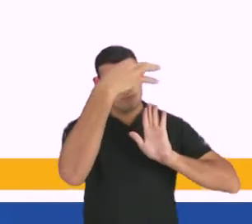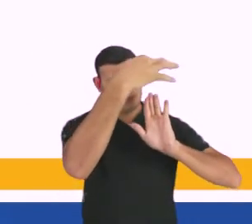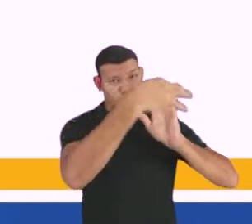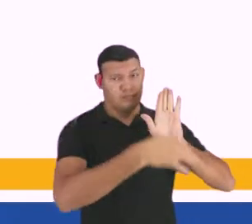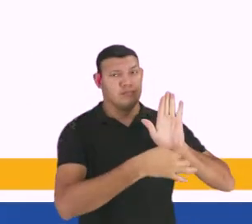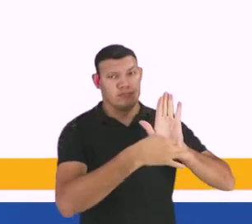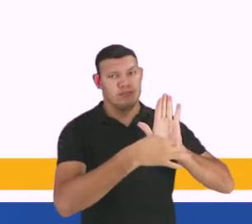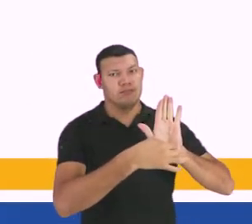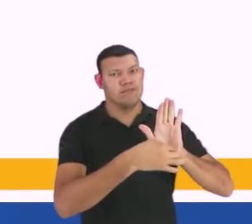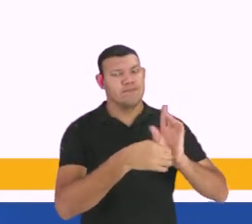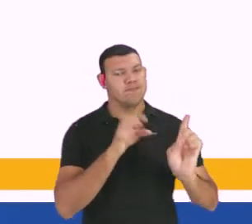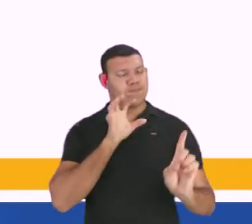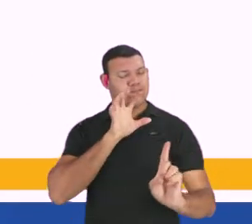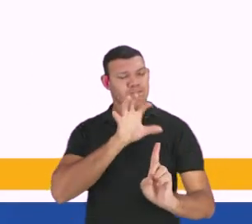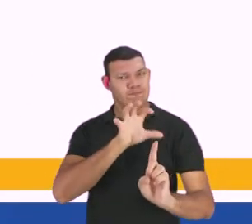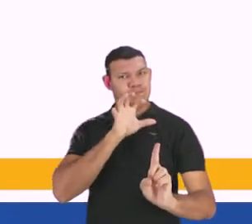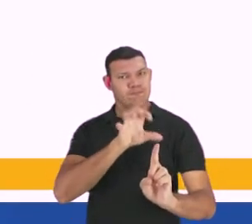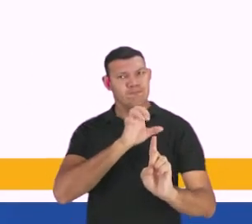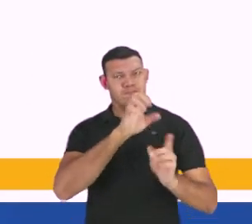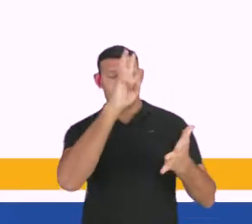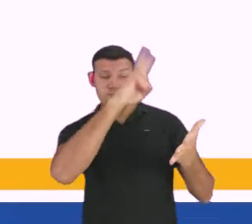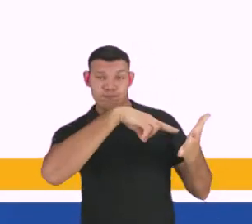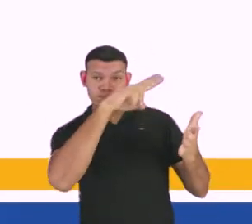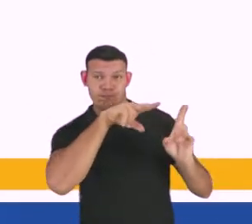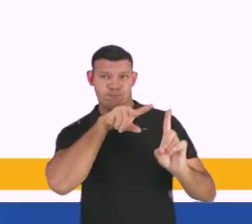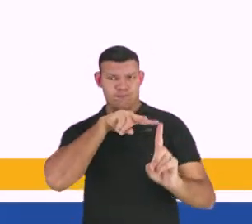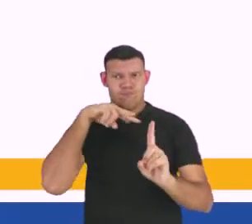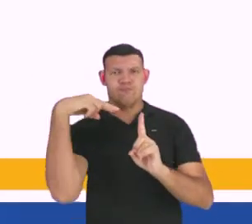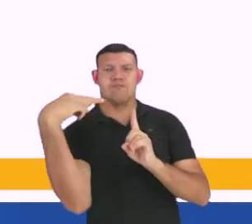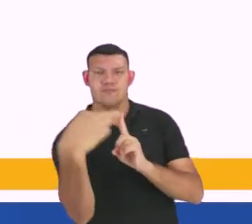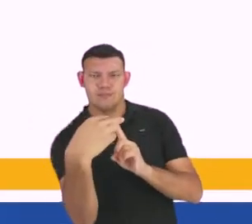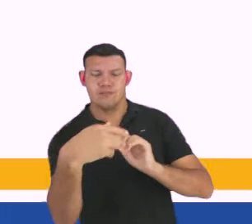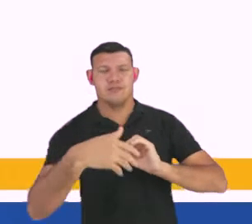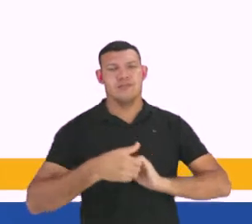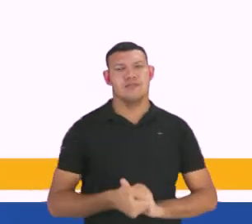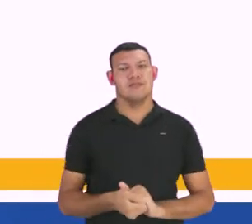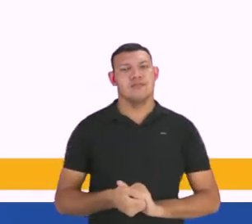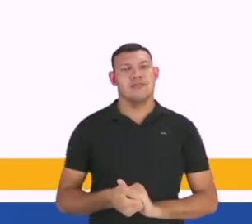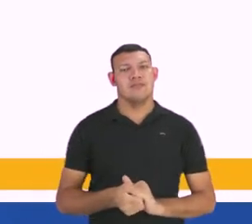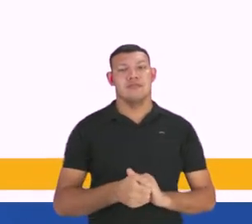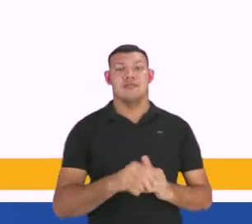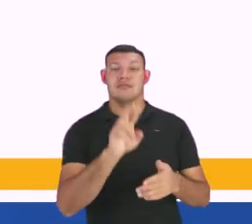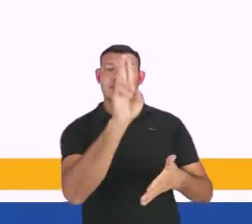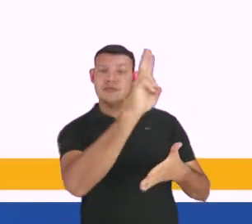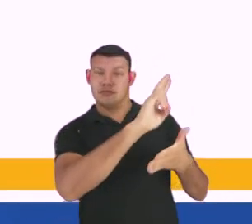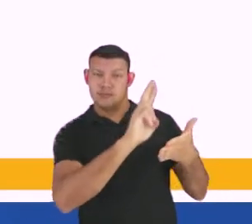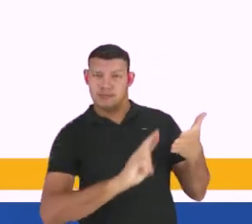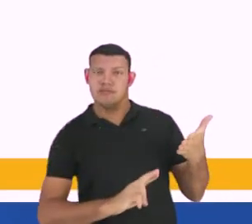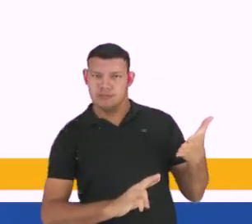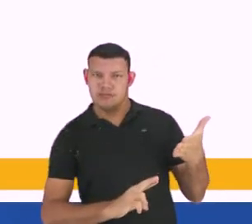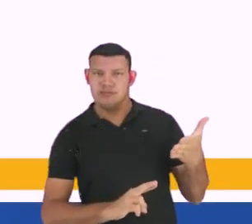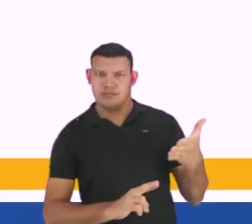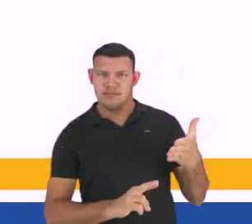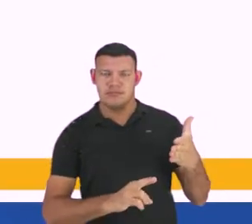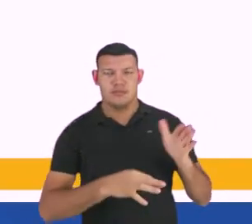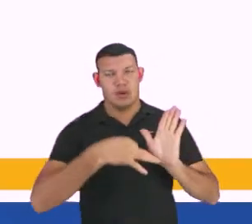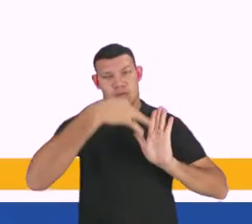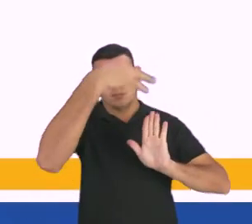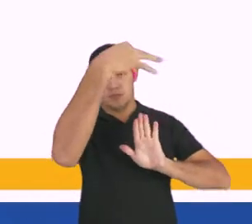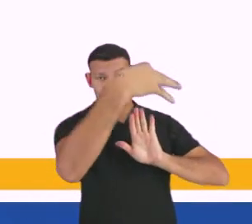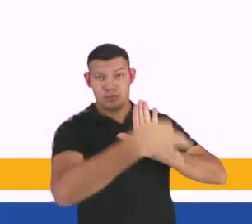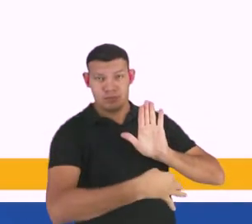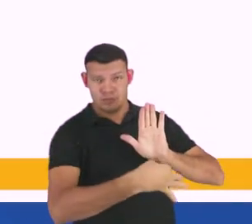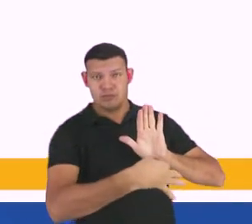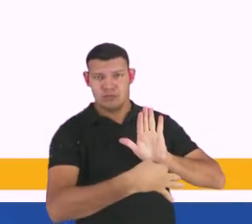é convencer o leitor sobre o seu ponto de vista. A dissertação, quando ela é